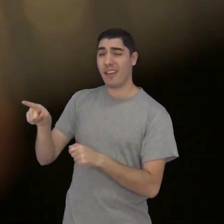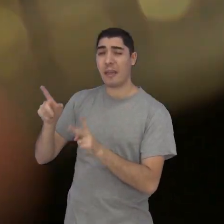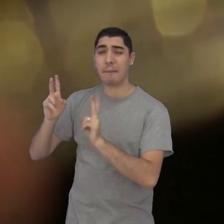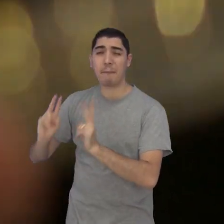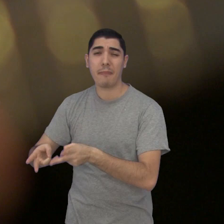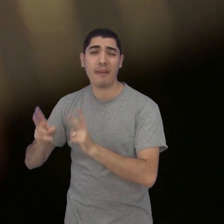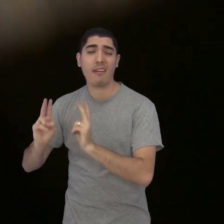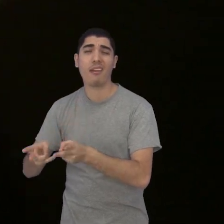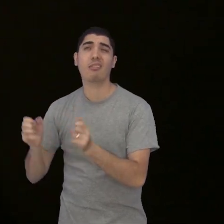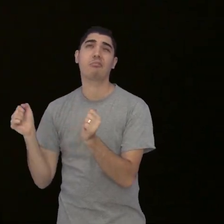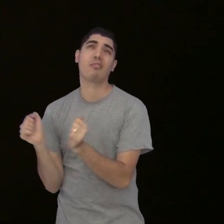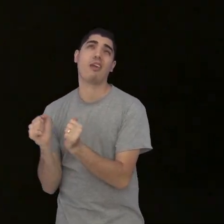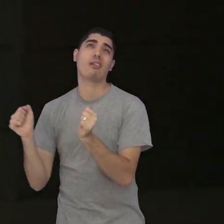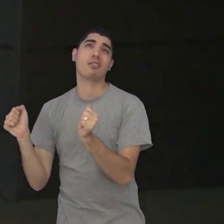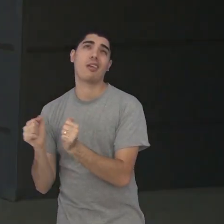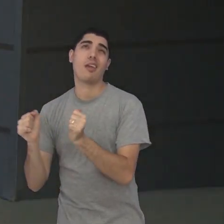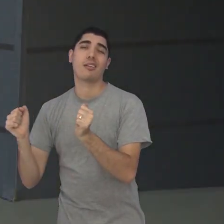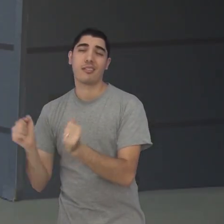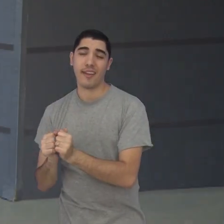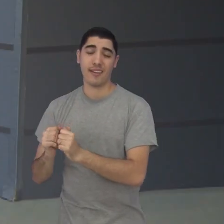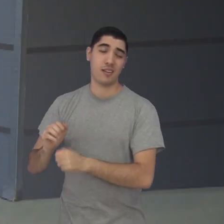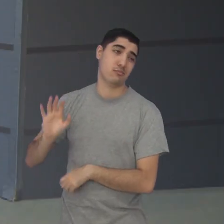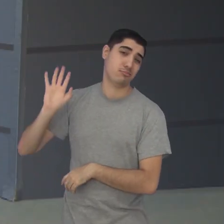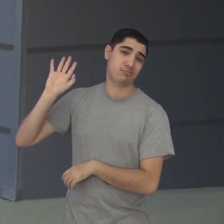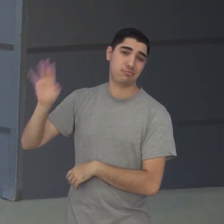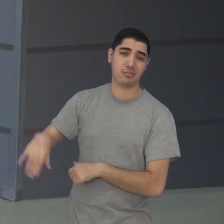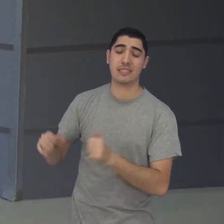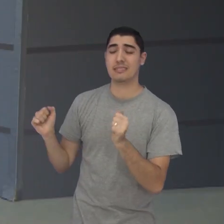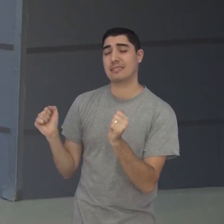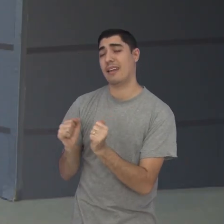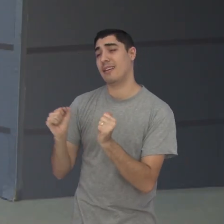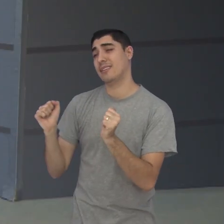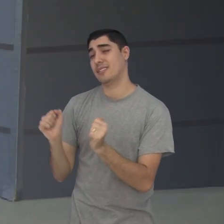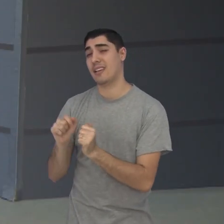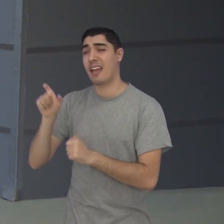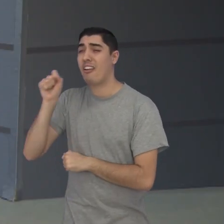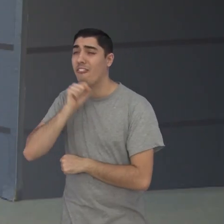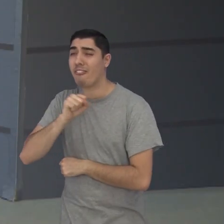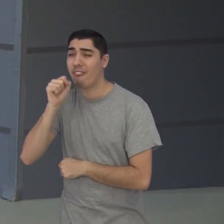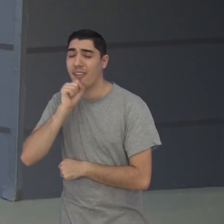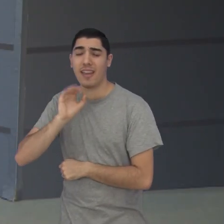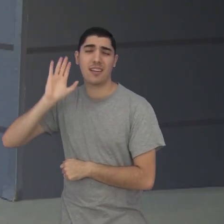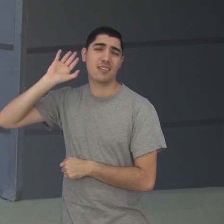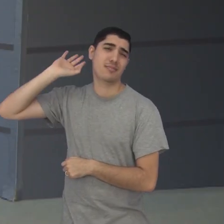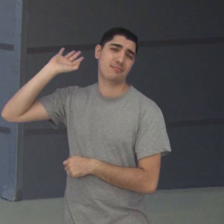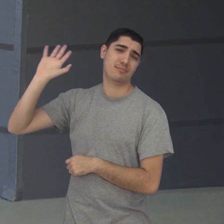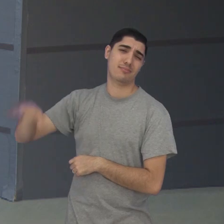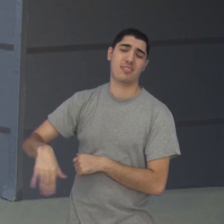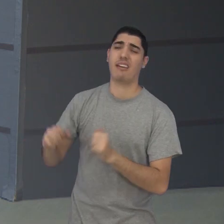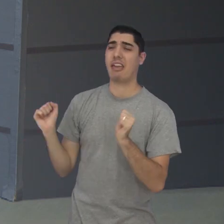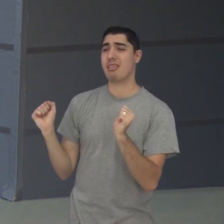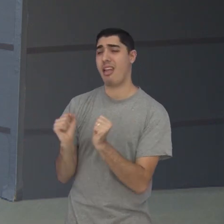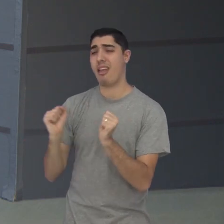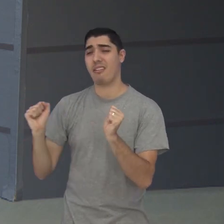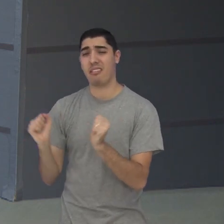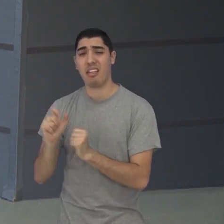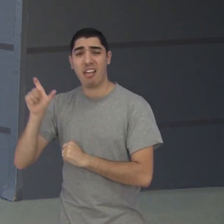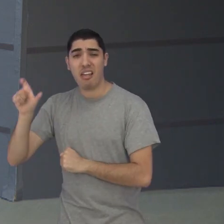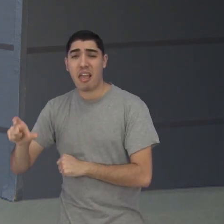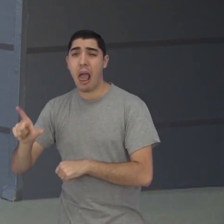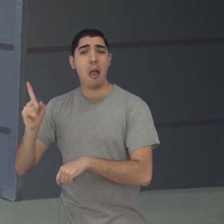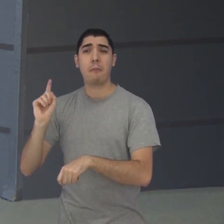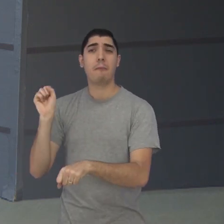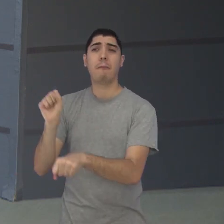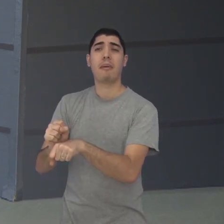nheque, nheque, ela não sai desse pedaço. Nheque, nheque, nheque, a véia de amargar. Nheque,